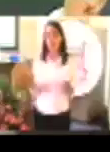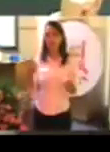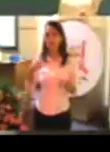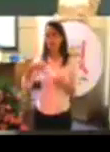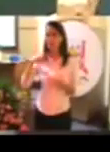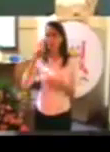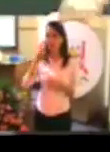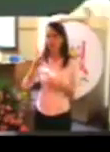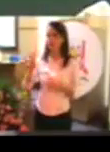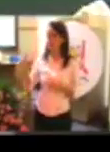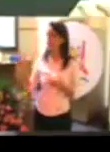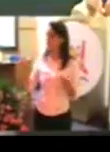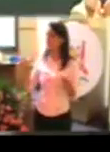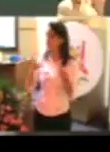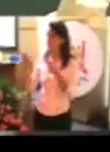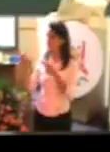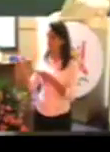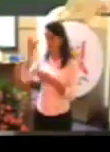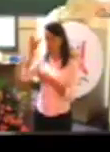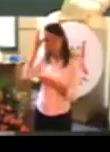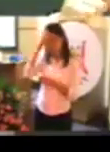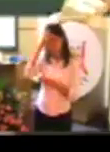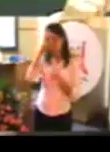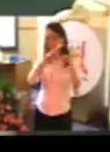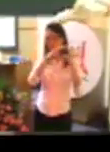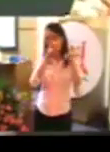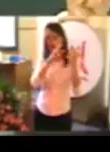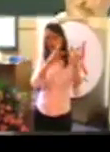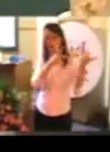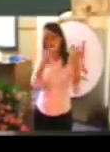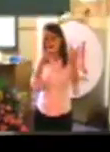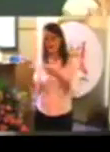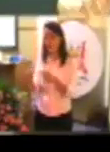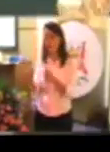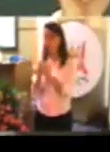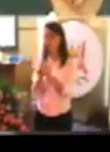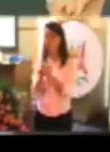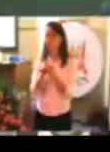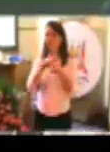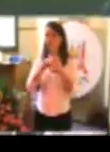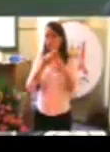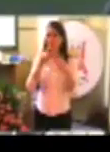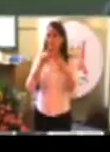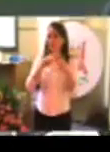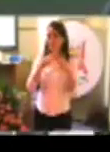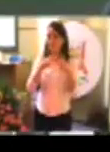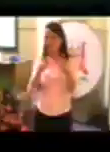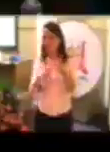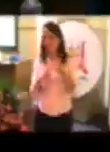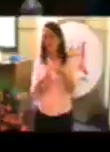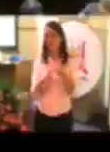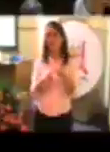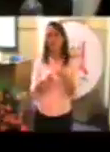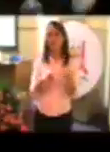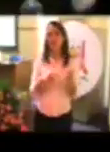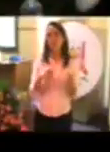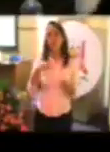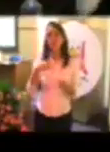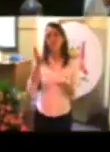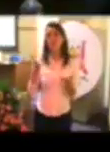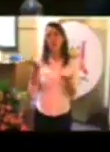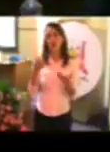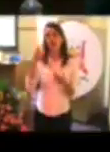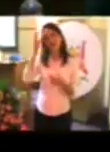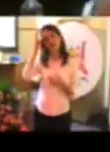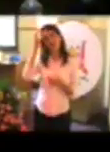impressão, vindo aqui para Criciúma de Florianópolis, com o Luciano, com a Carla, com a Laís, eu já ouvi falar